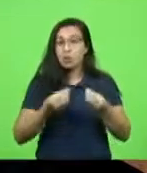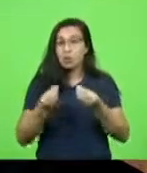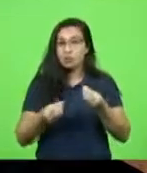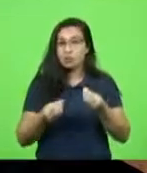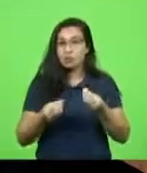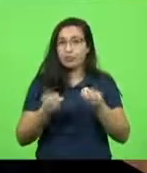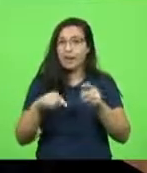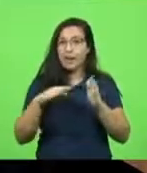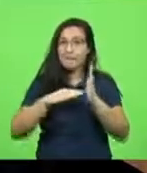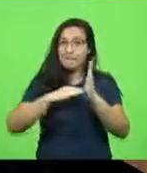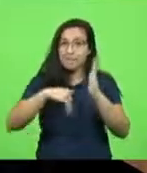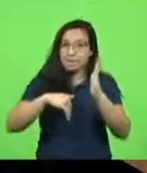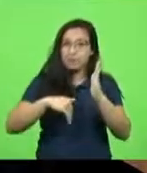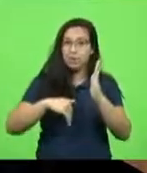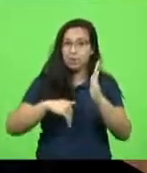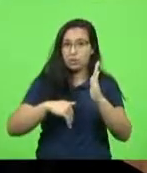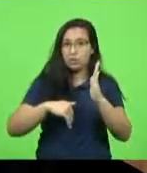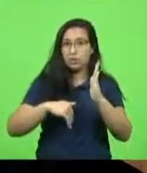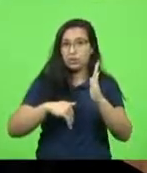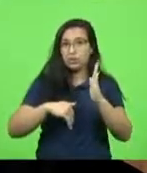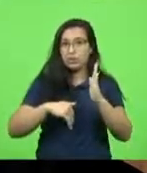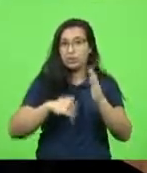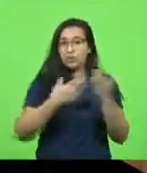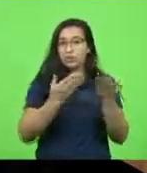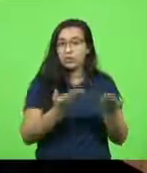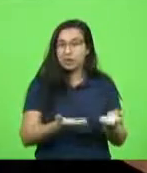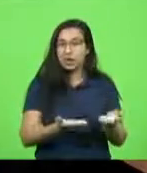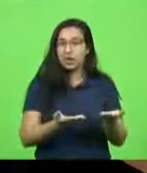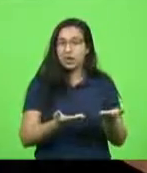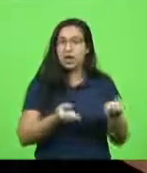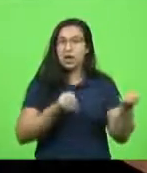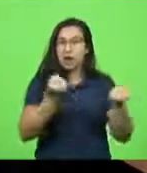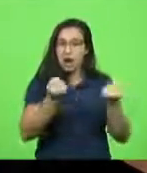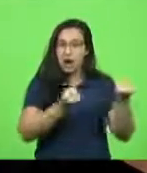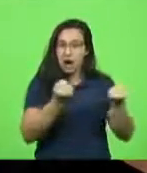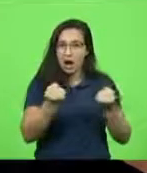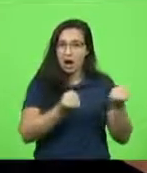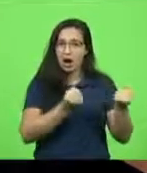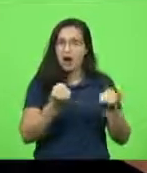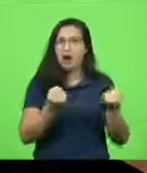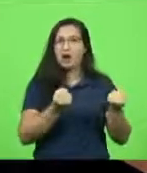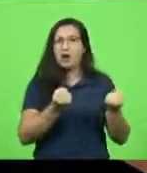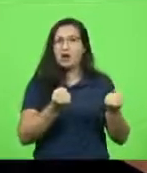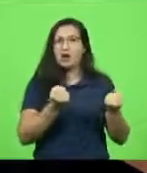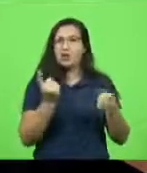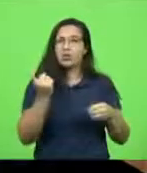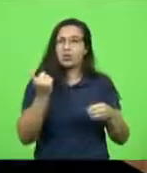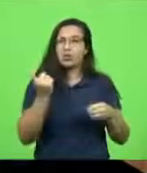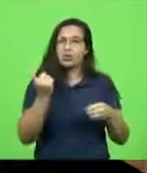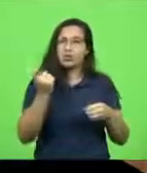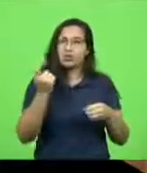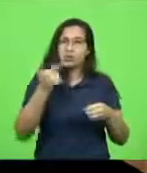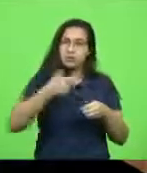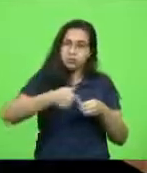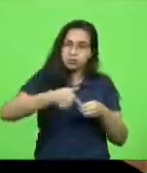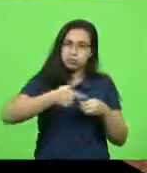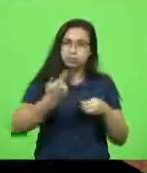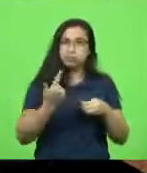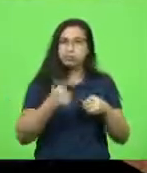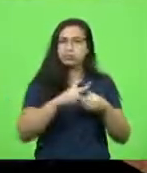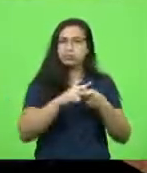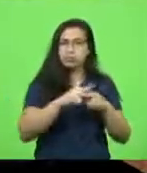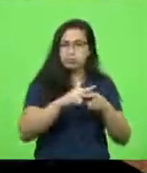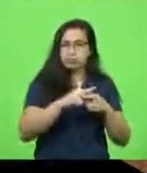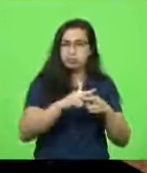custo é menor do que o desgaste do veículo de combustível de pneu da manutenção de